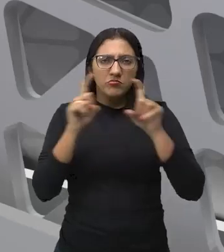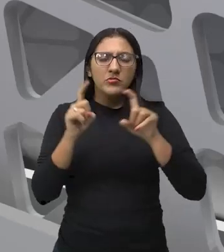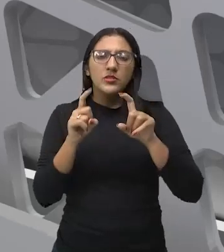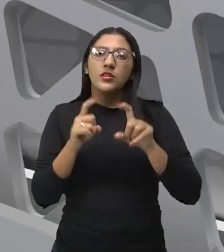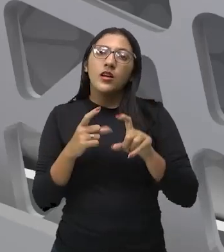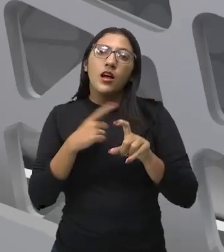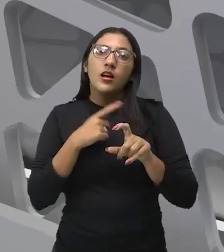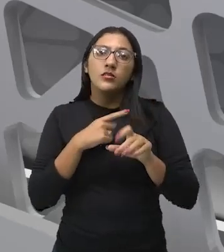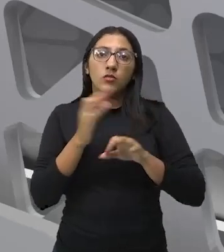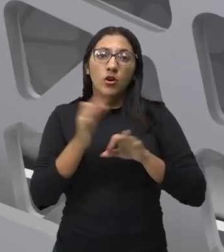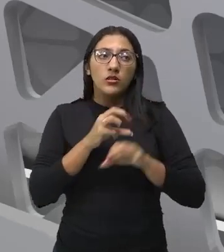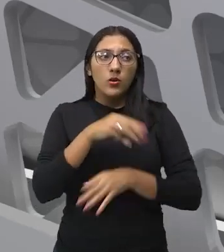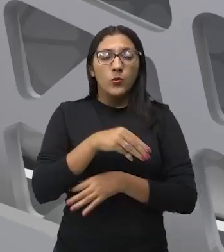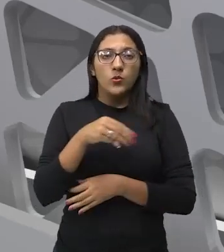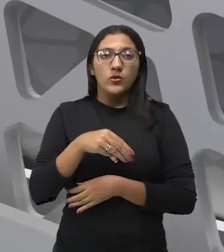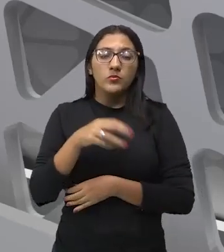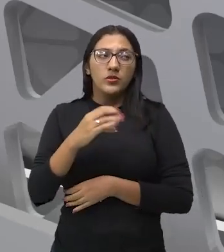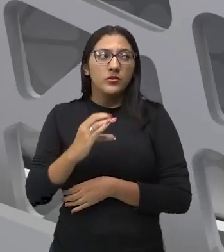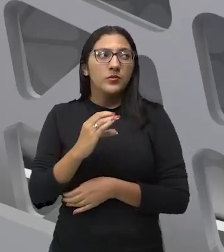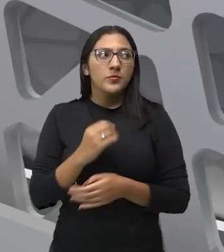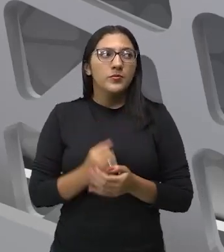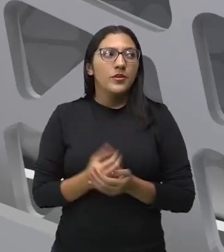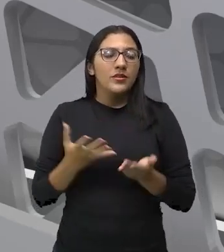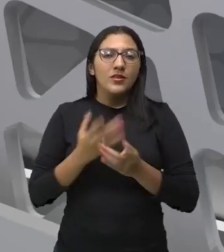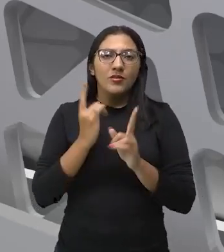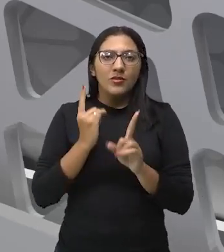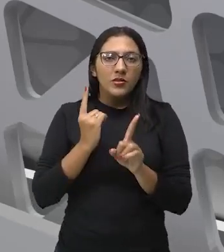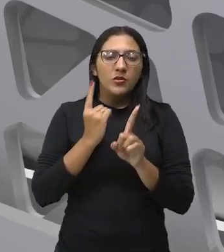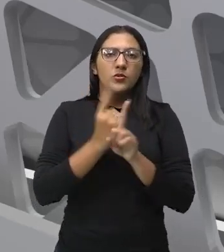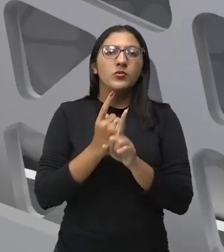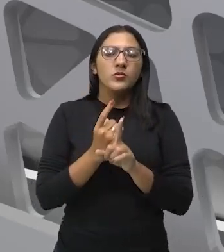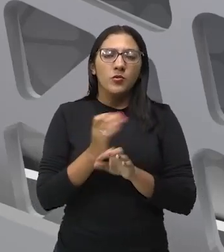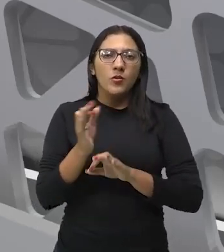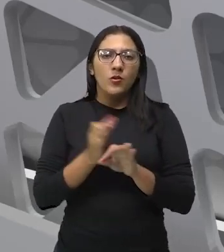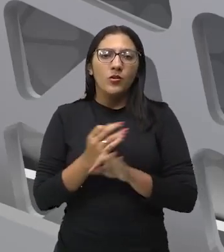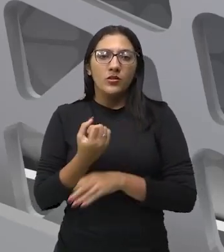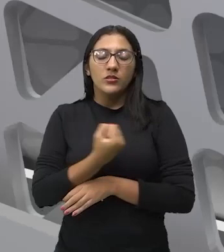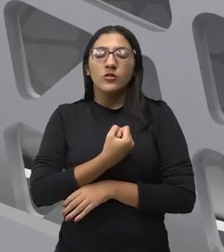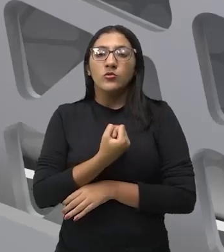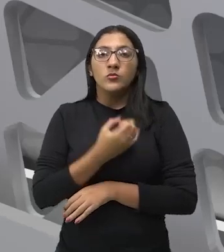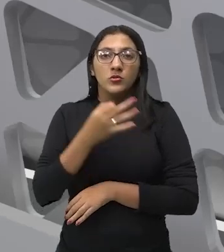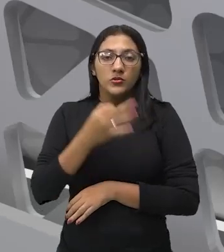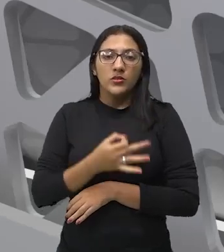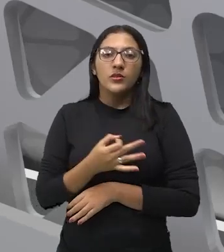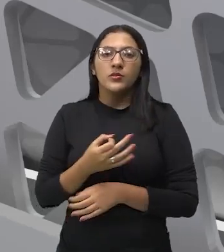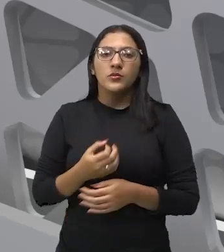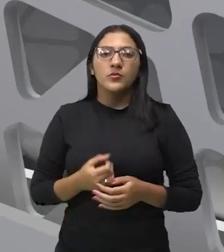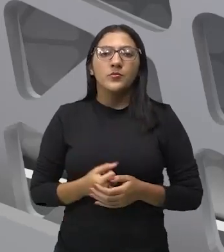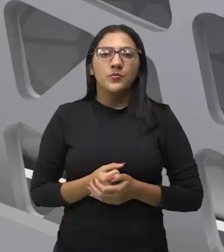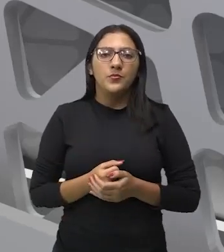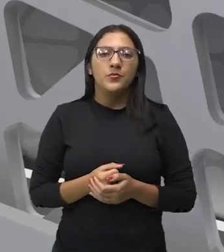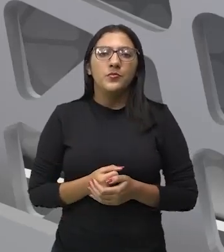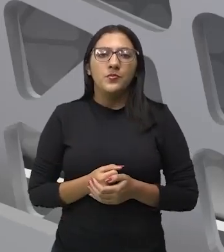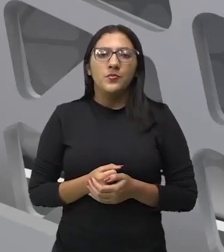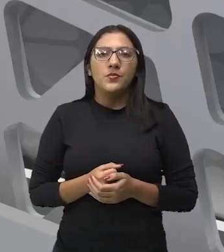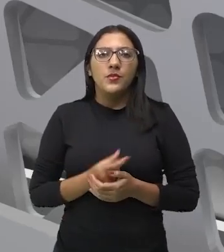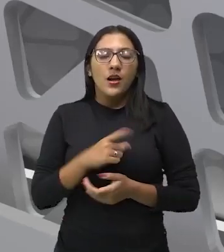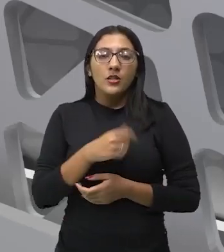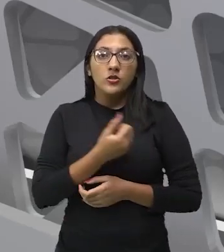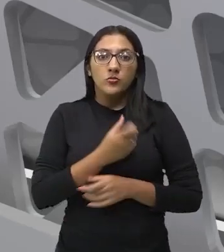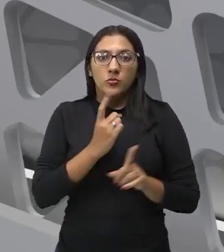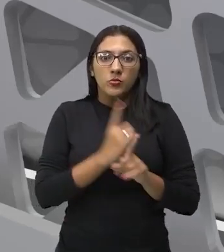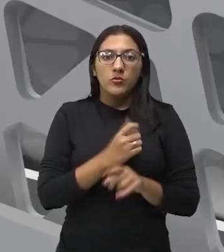passar novamente no mesmo ponto onde foi feita a largada. Beleza? É isso, pessoal. Vamos então para mais uma cartela de